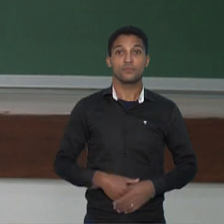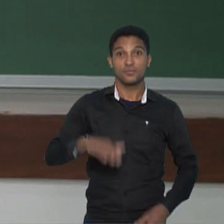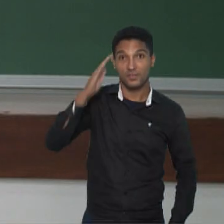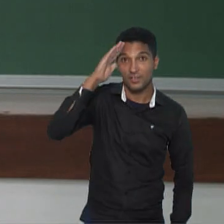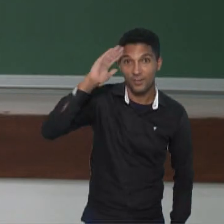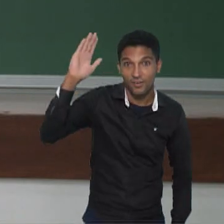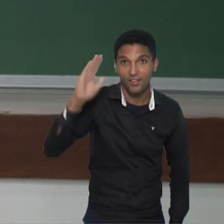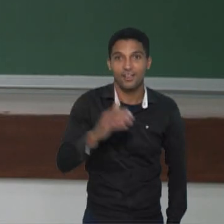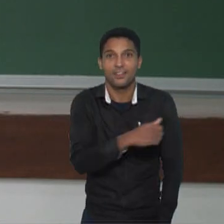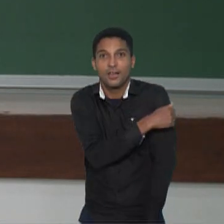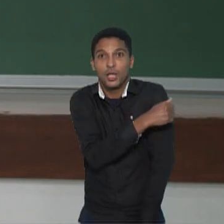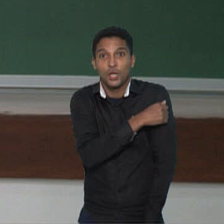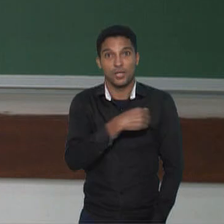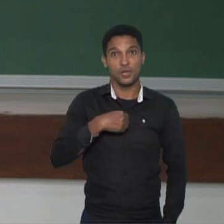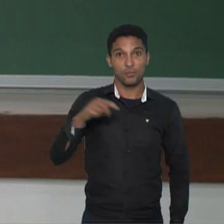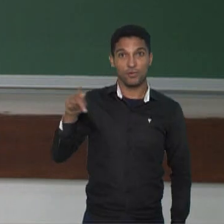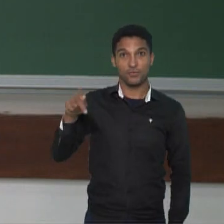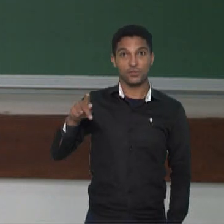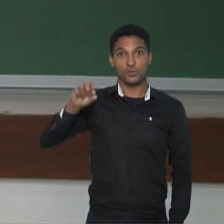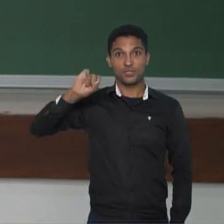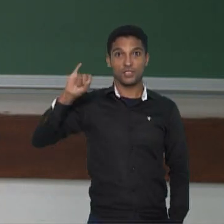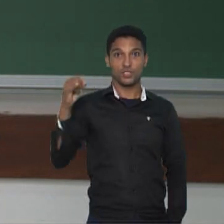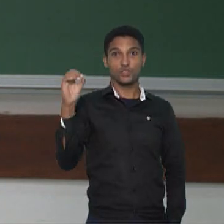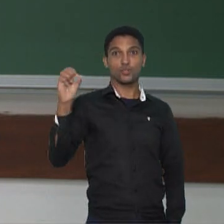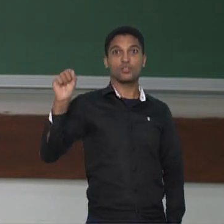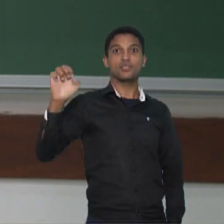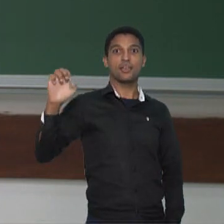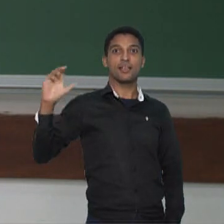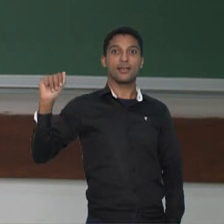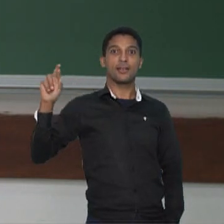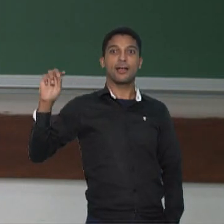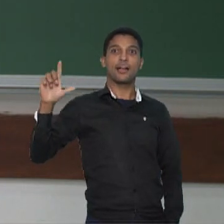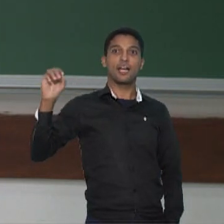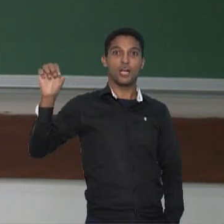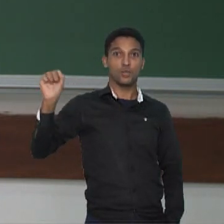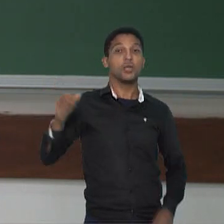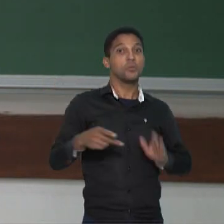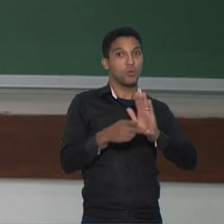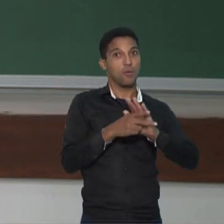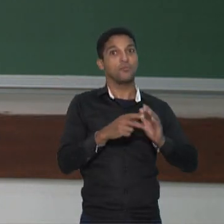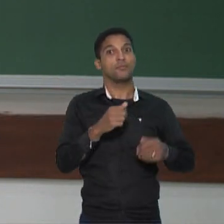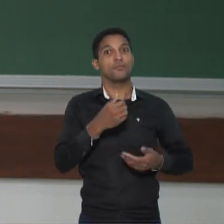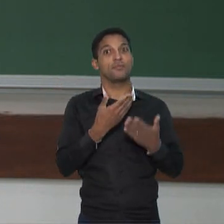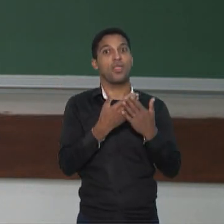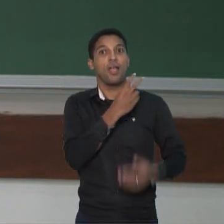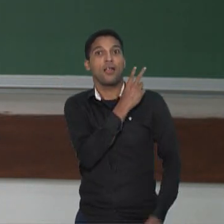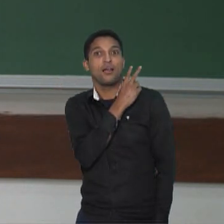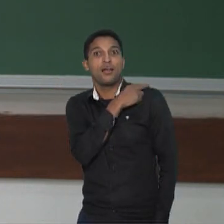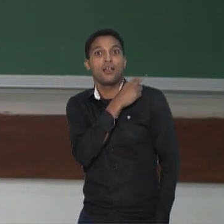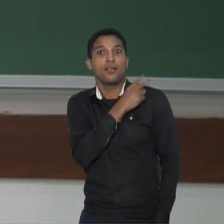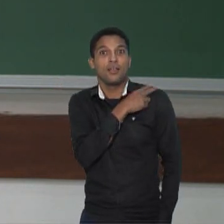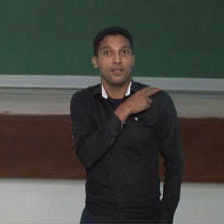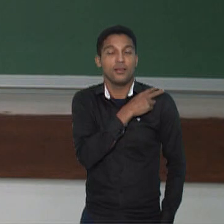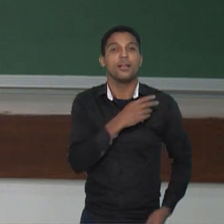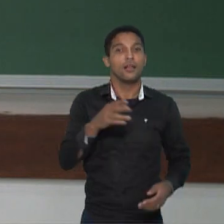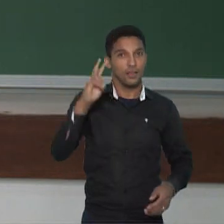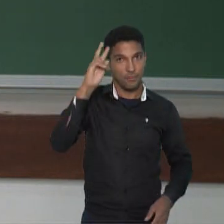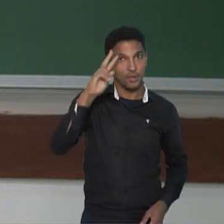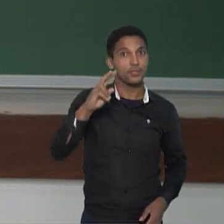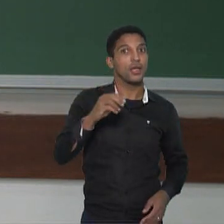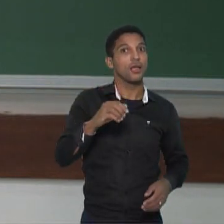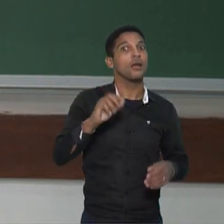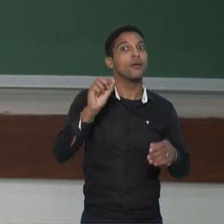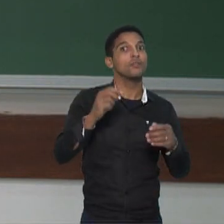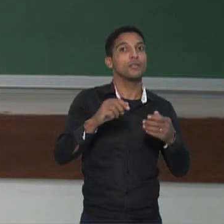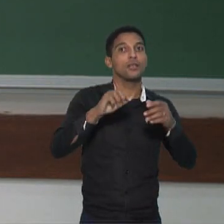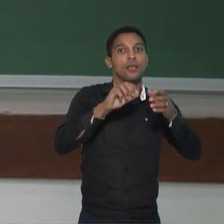Olá pessoal, professor José Carlos Queller aqui de novo com a segunda série do ensino médio. Lembrando a vocês um novo modelo de atividade que vale como